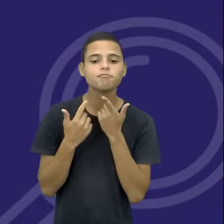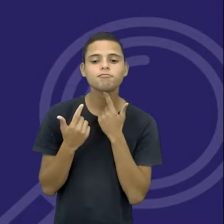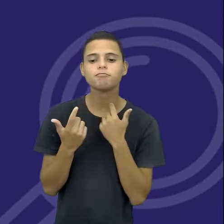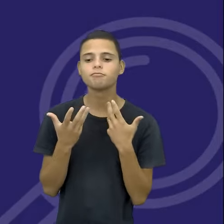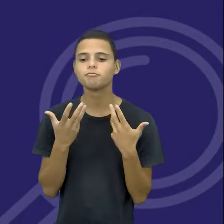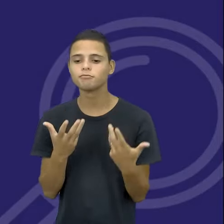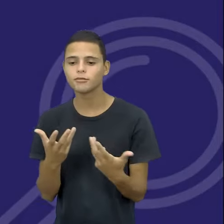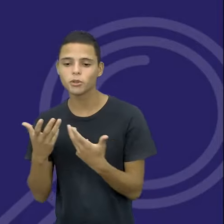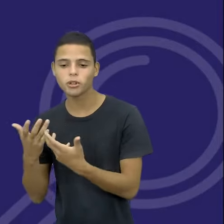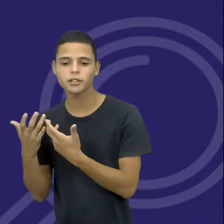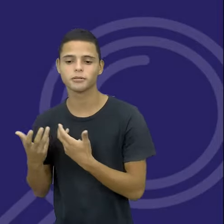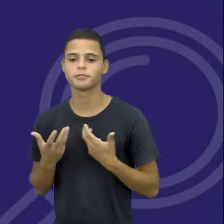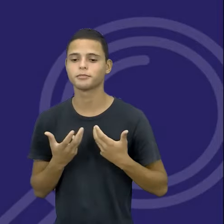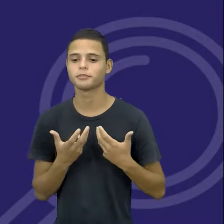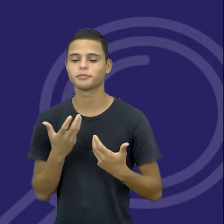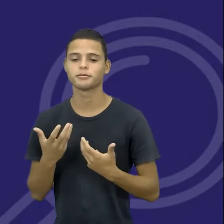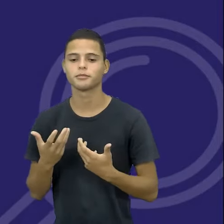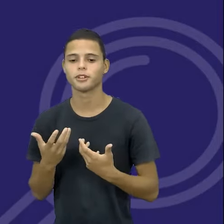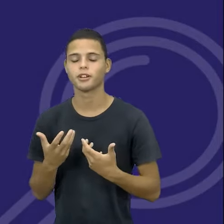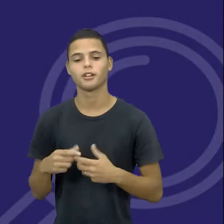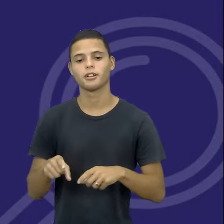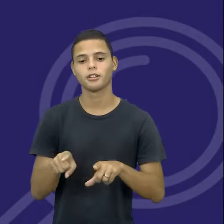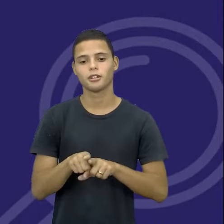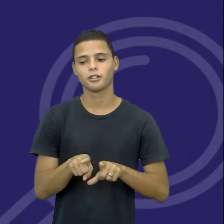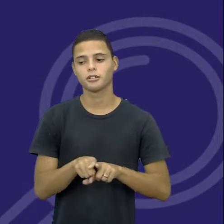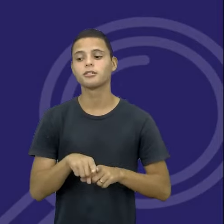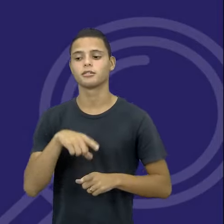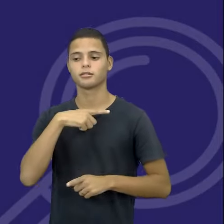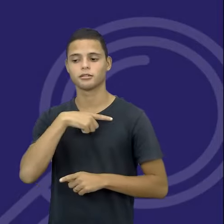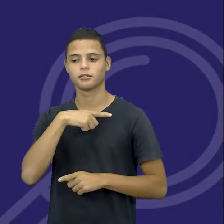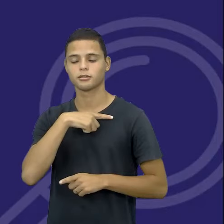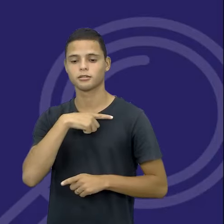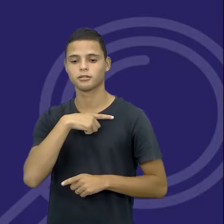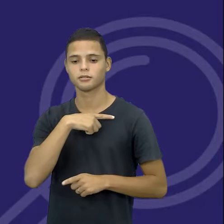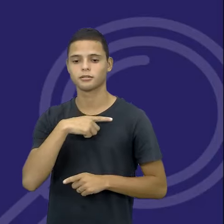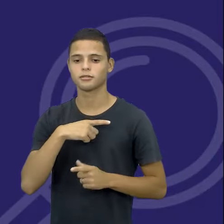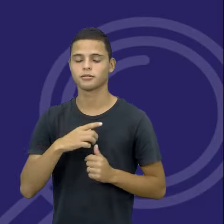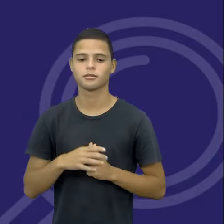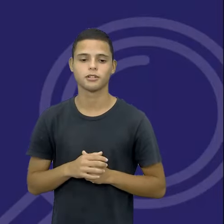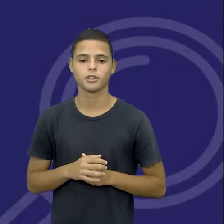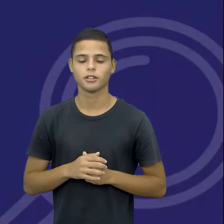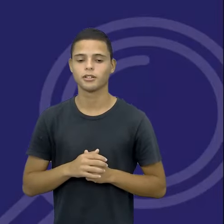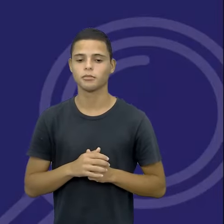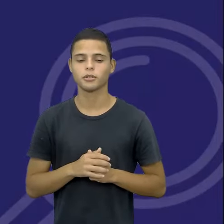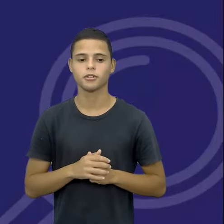acaba respondendo, a gente acaba deixando as coisas mais prontas, né, para eles.